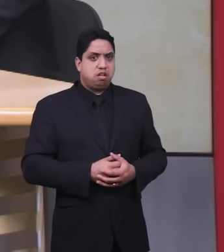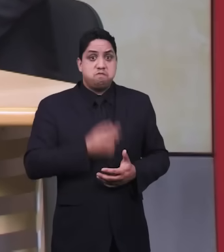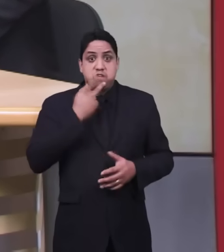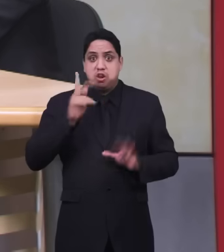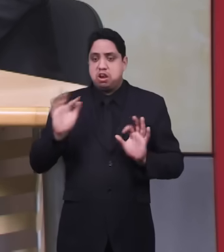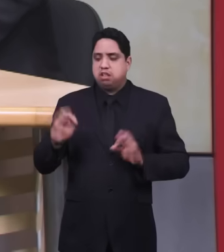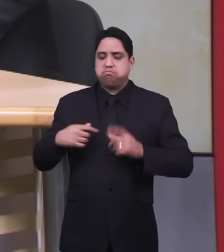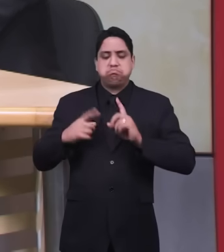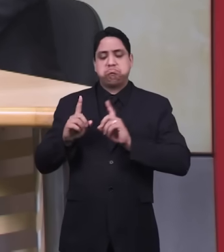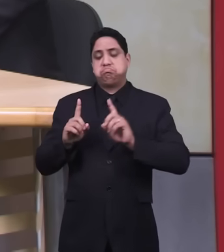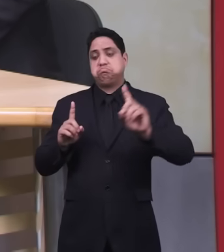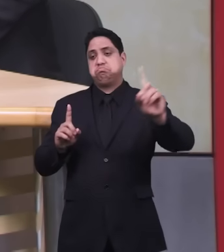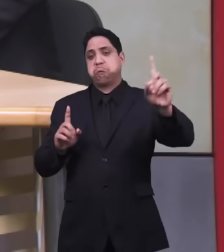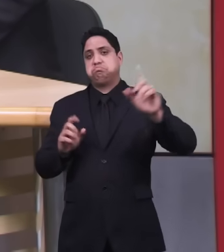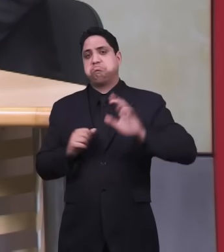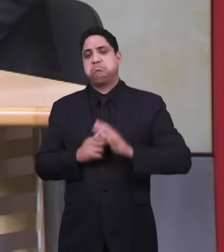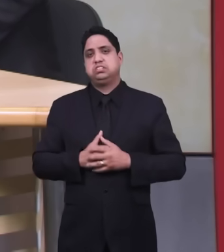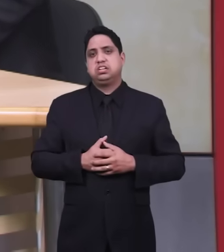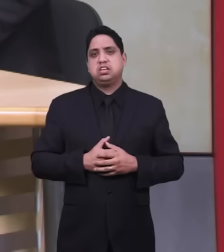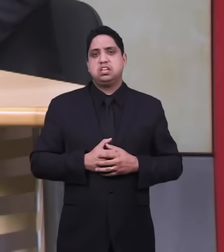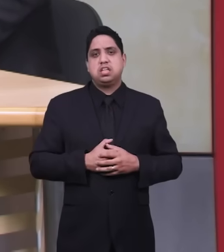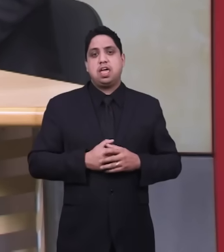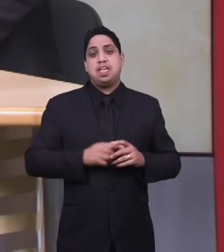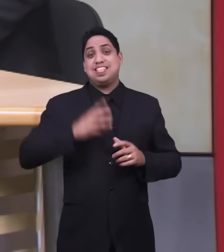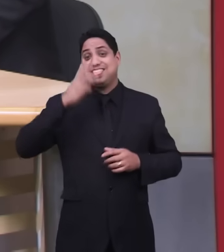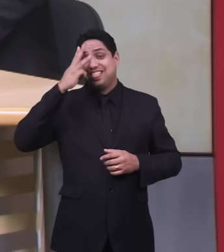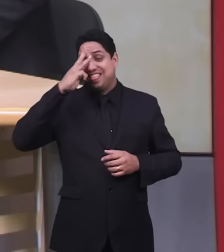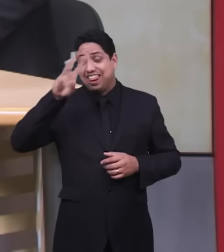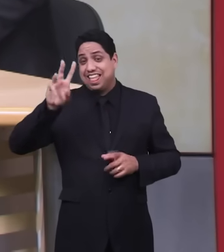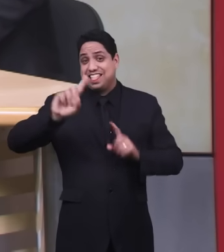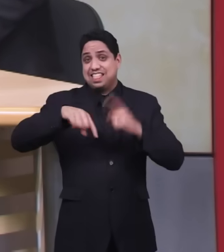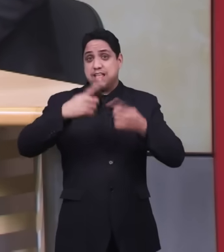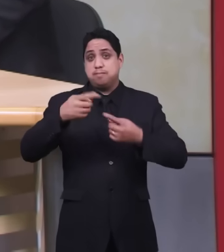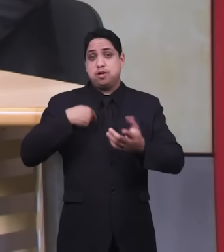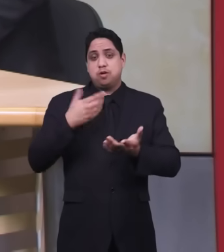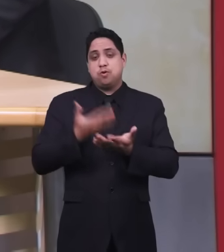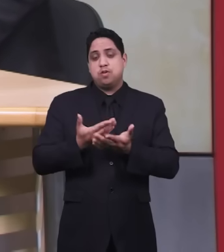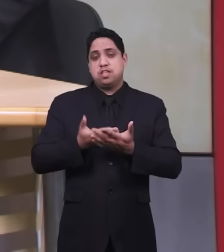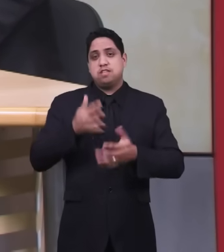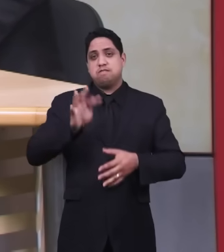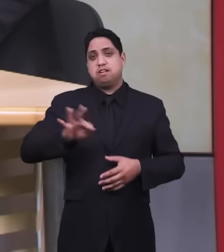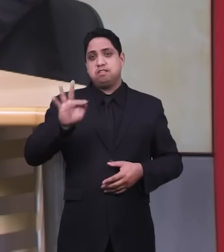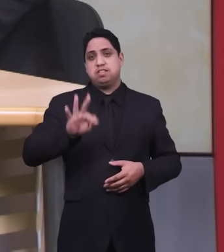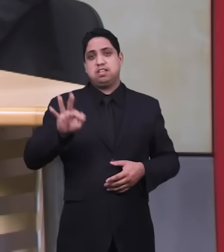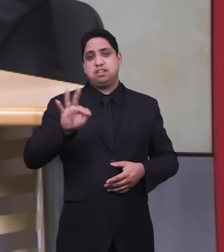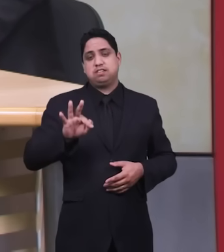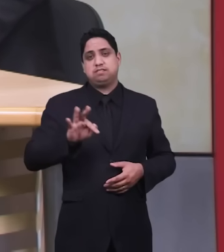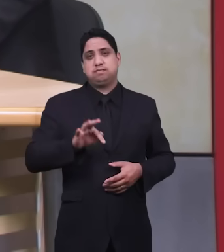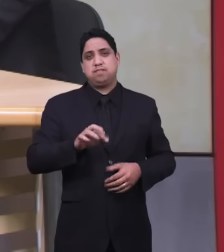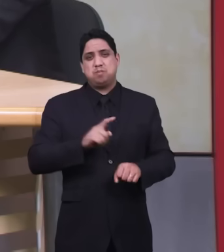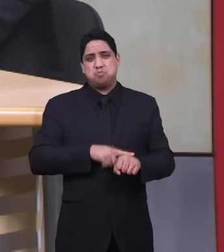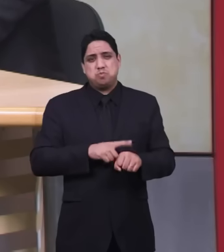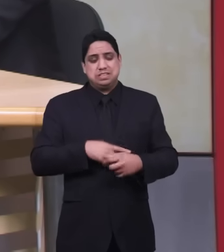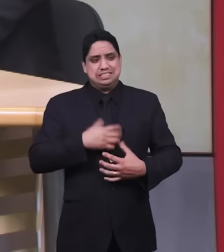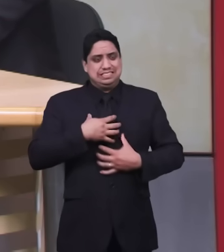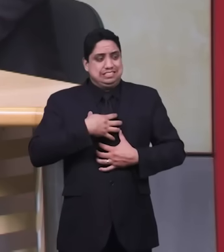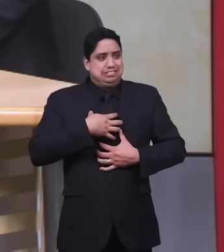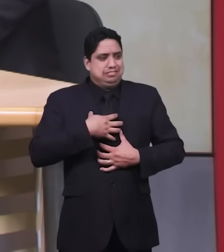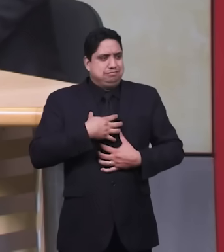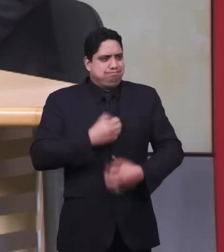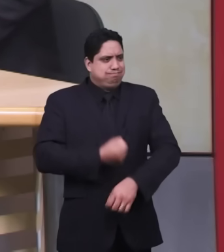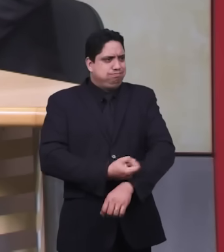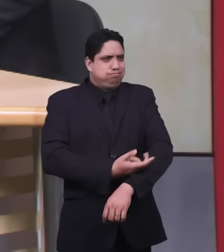falou mais nada, não entrou em detalhes. Rapaz, 3 dias depois, rapaz, eu estava na faculdade, rapaz, tive um momento de quebrantamento, uma